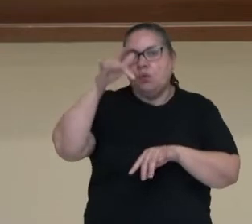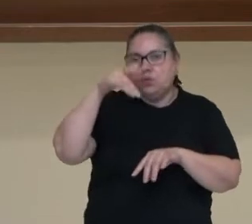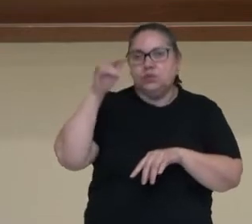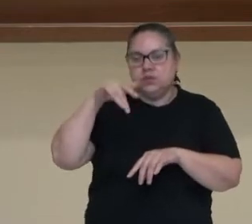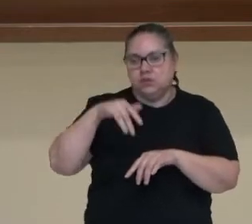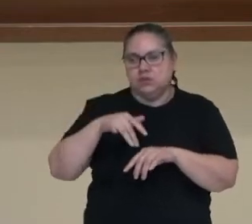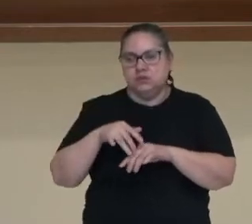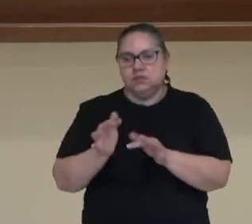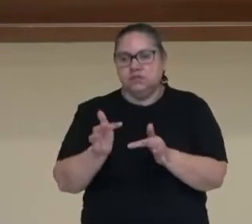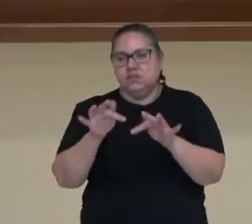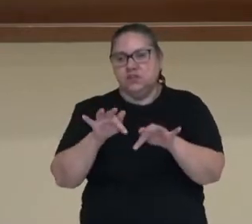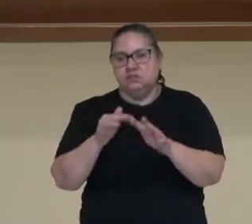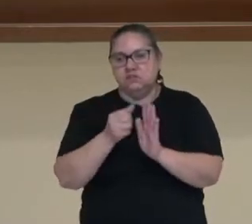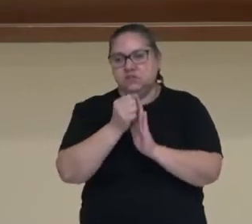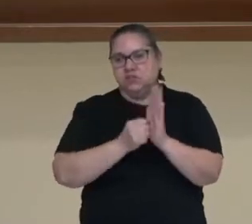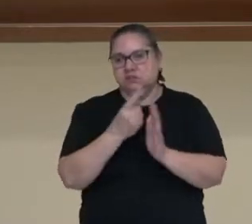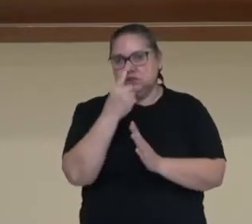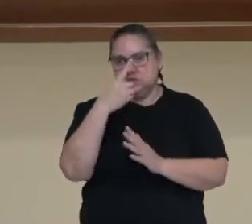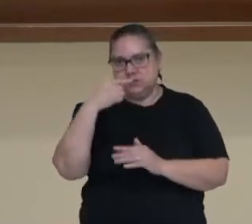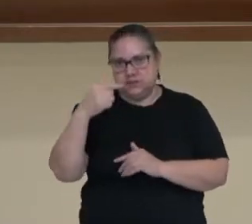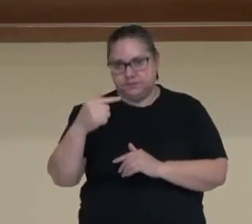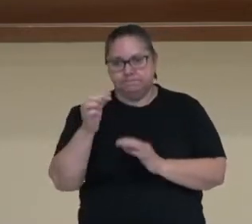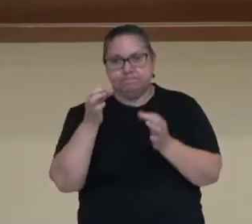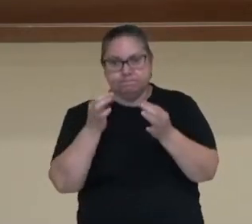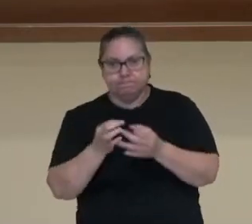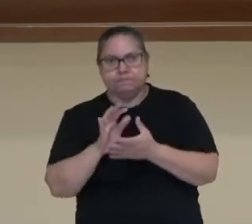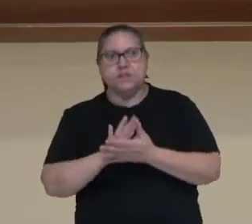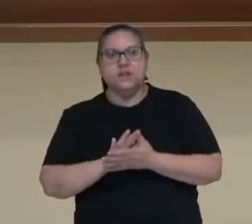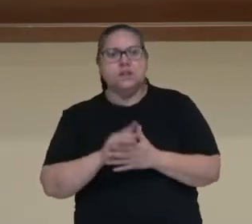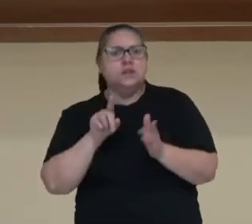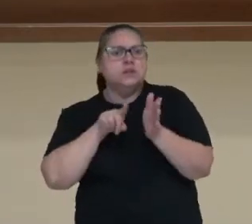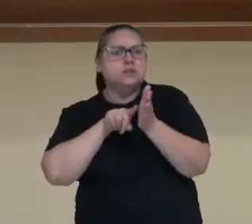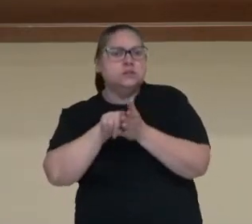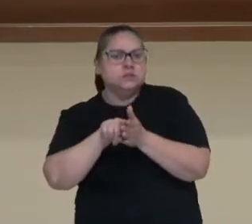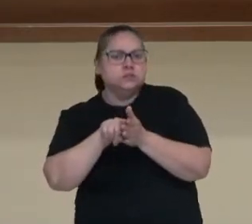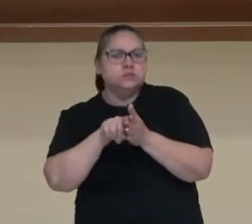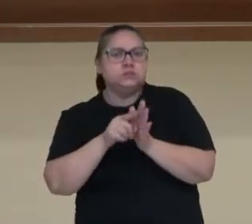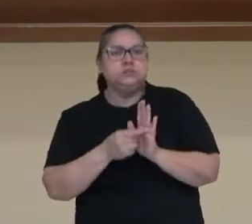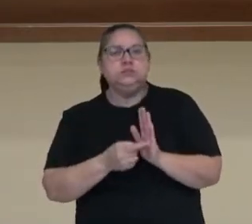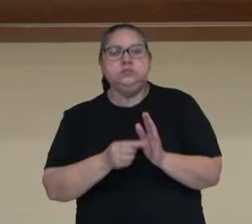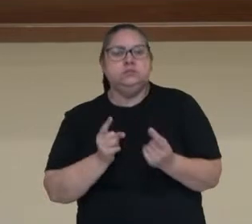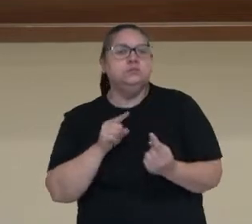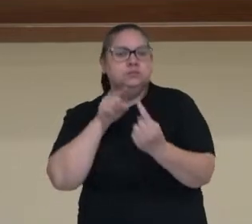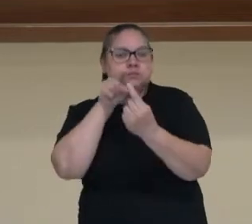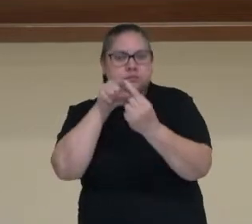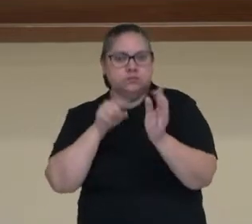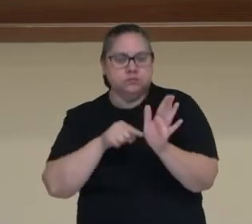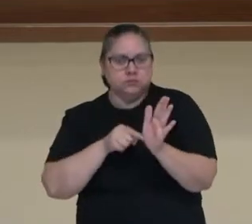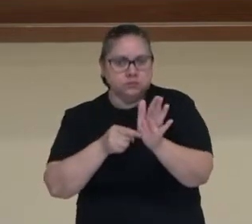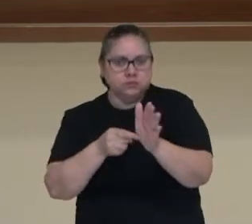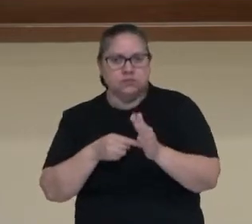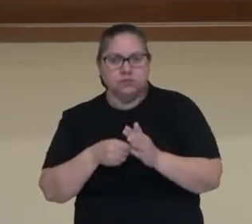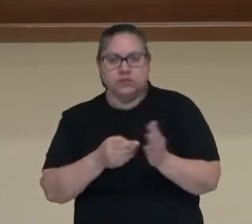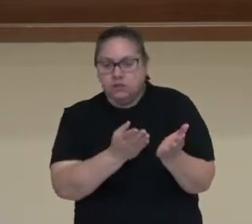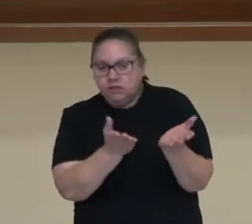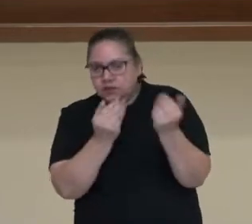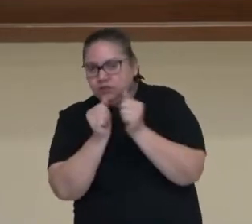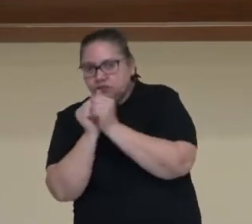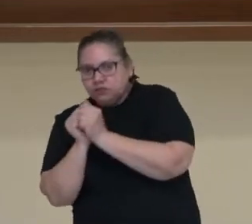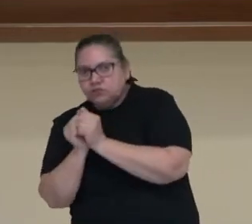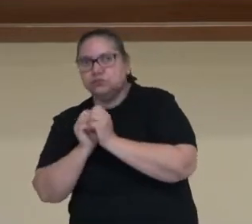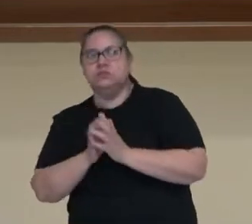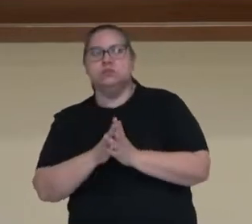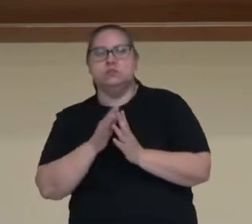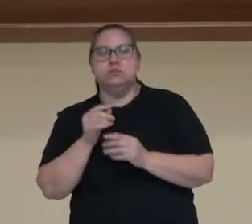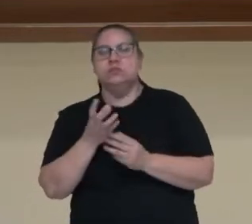partir finalzinho ali do século XVII. Certo? Eu vou apresentar para vocês os objetivos desta aula, embarque nessa aventura, vamos junto. Olha, nós